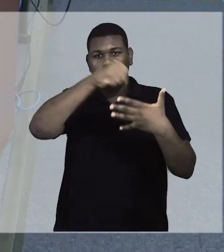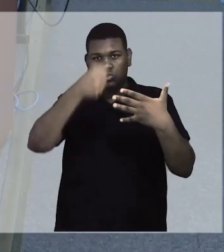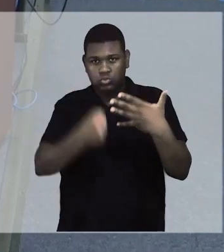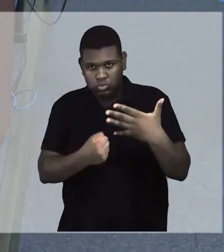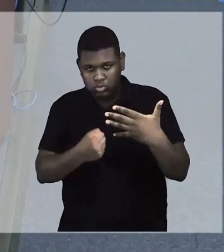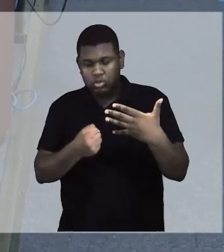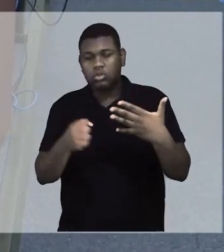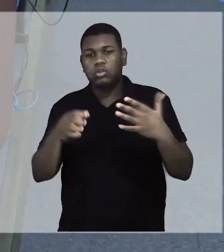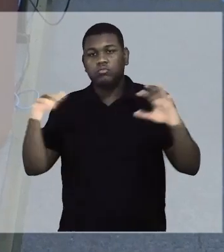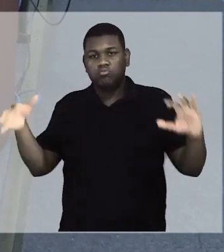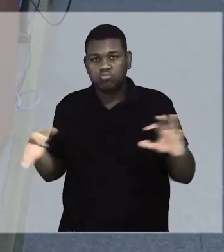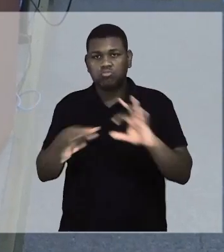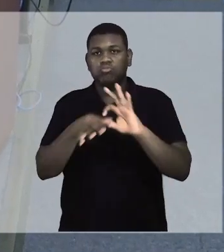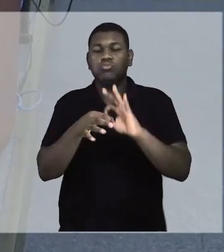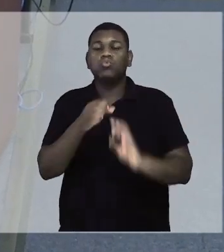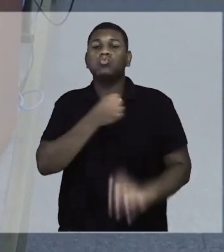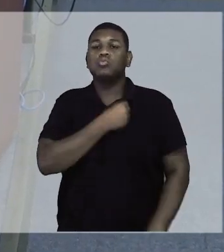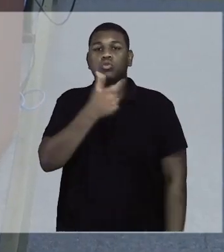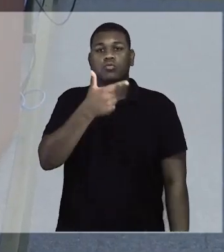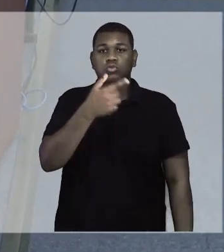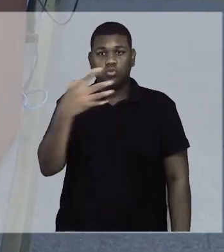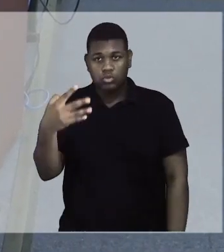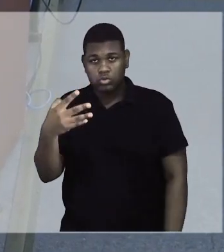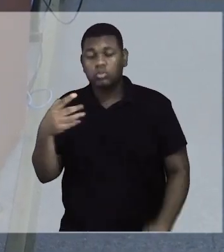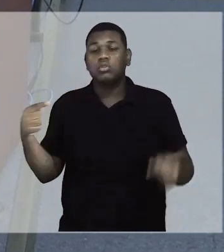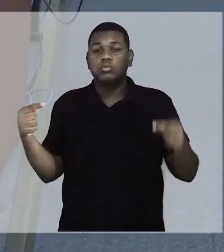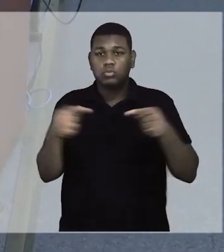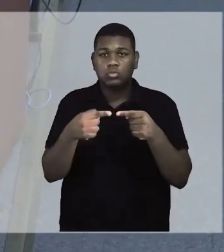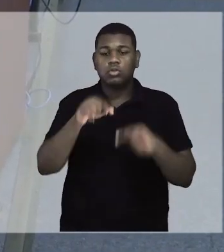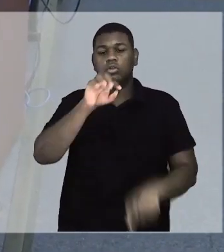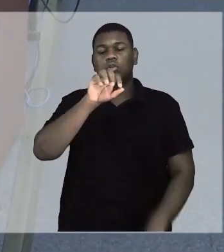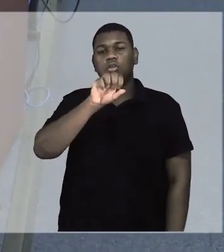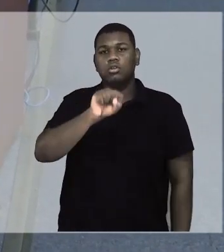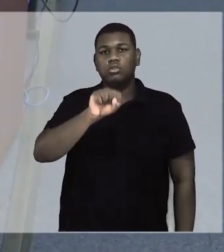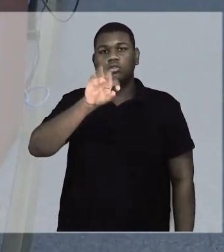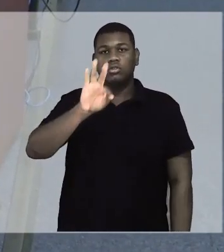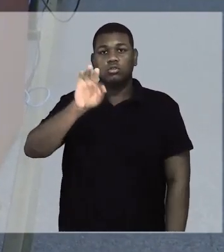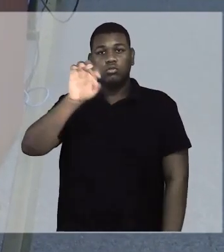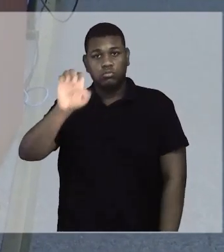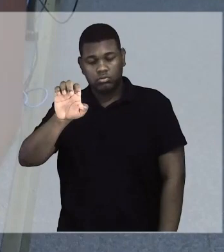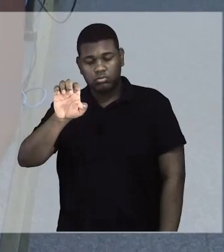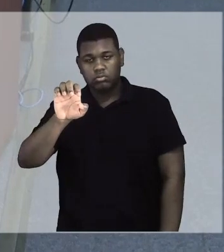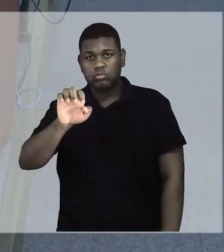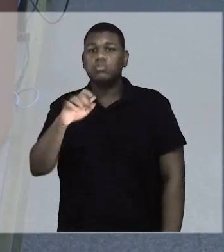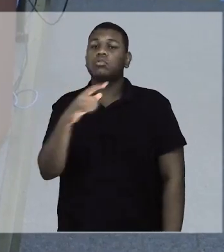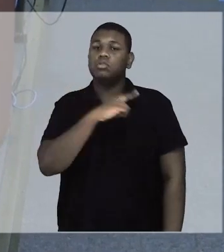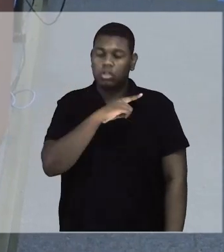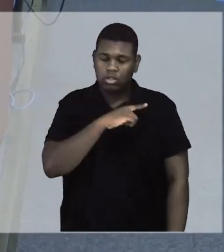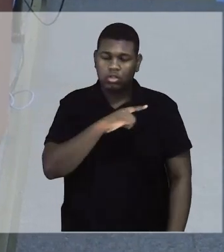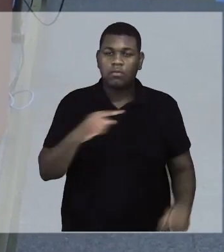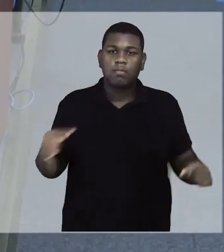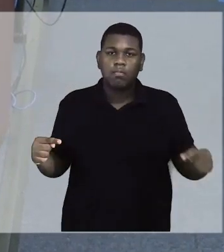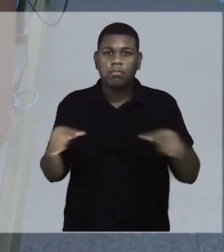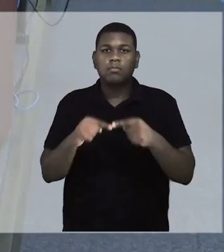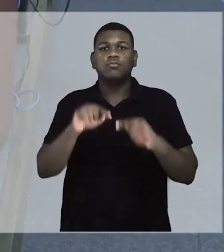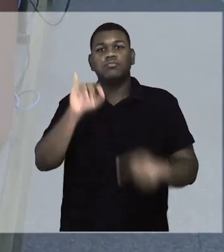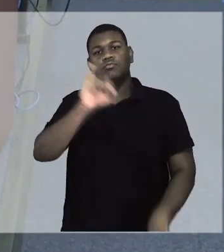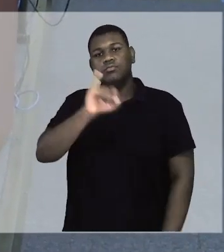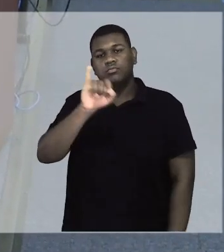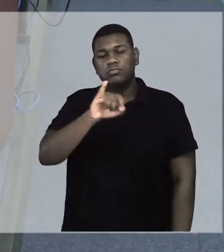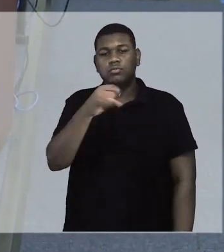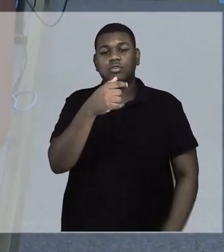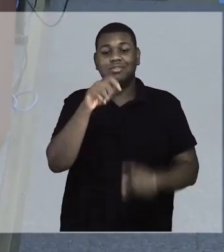Corrobora com isso a súmula vinculante número 24 do STF, que no caso se